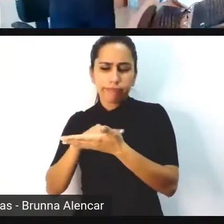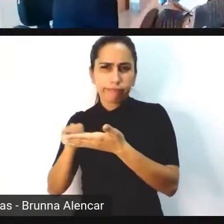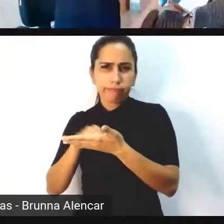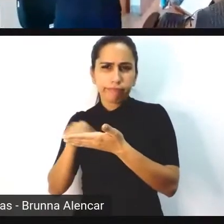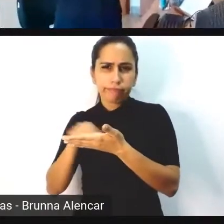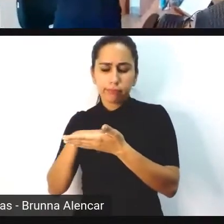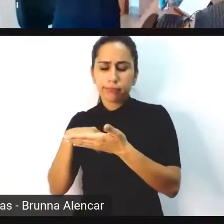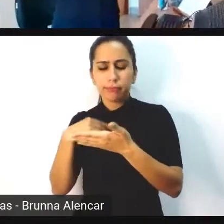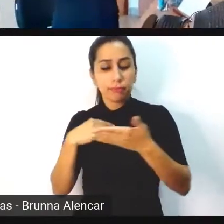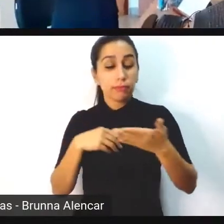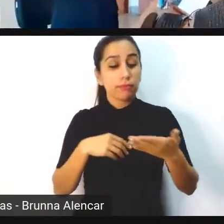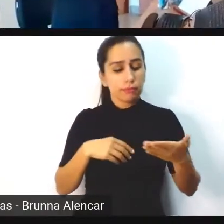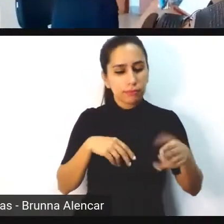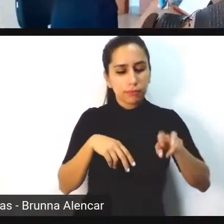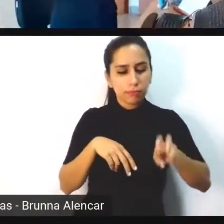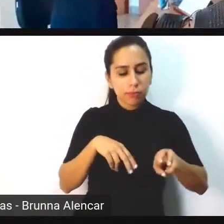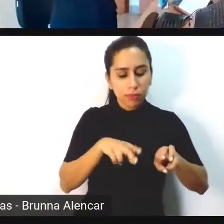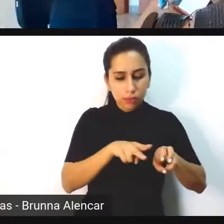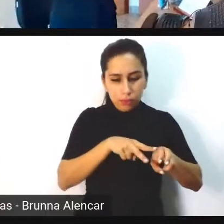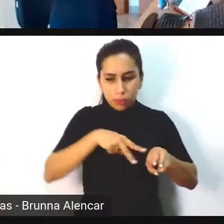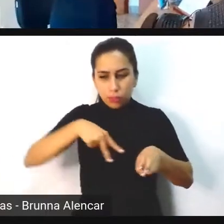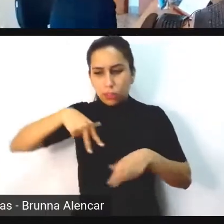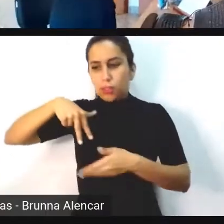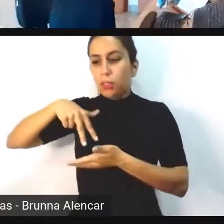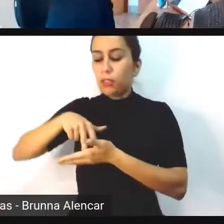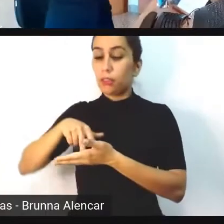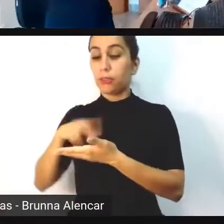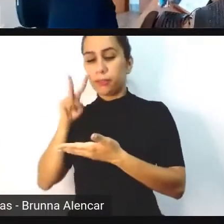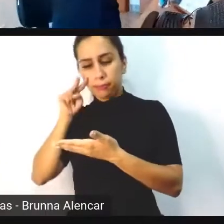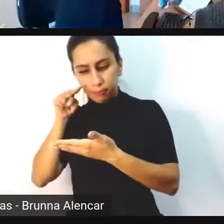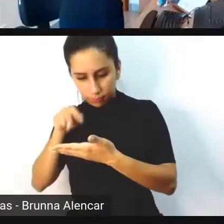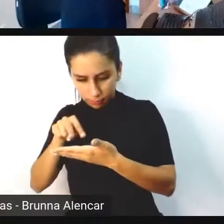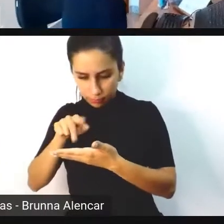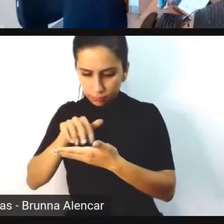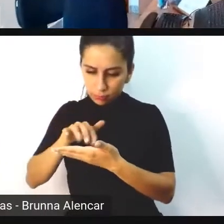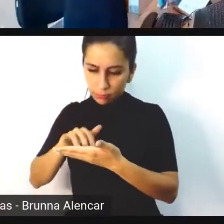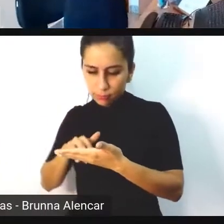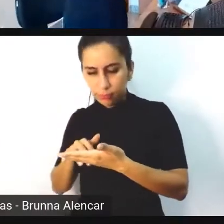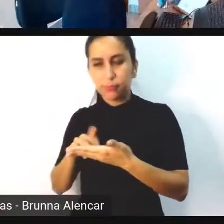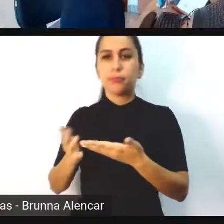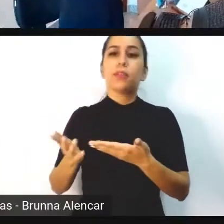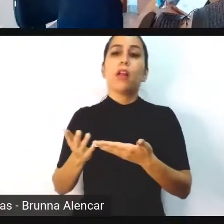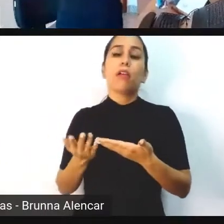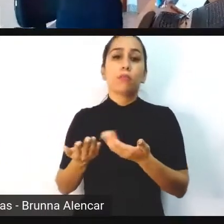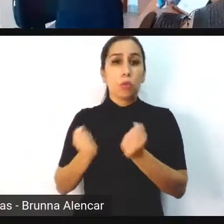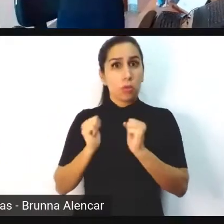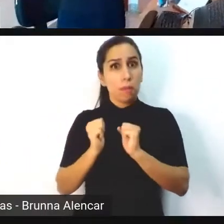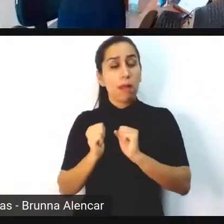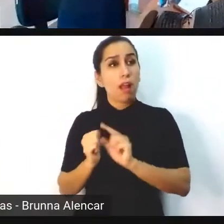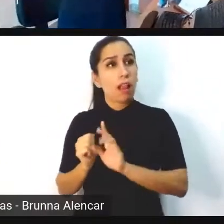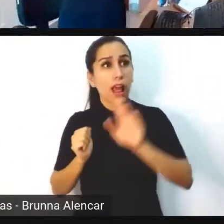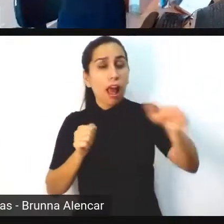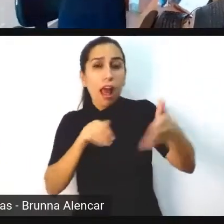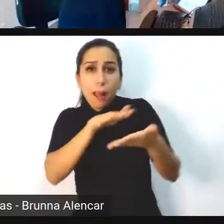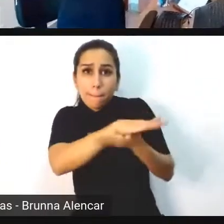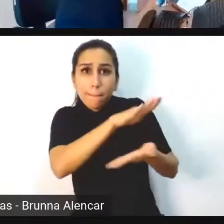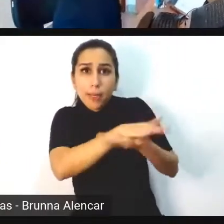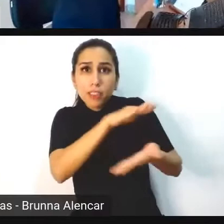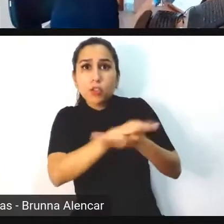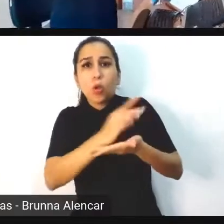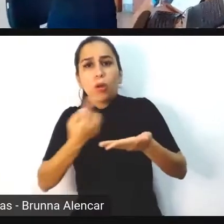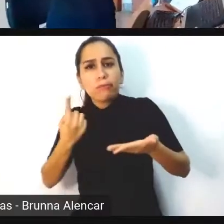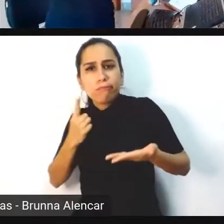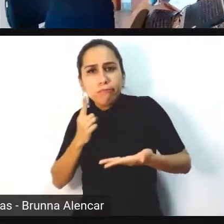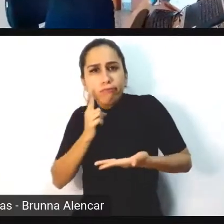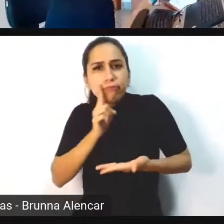posso levantar para olhar a mensagem, né? Posso levantar até a impressora e tá sempre